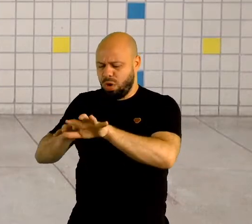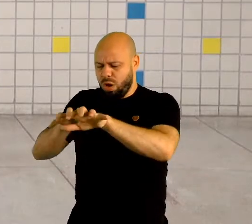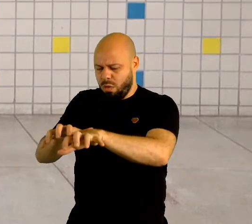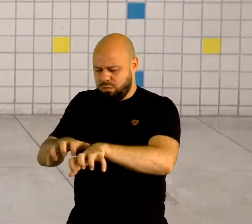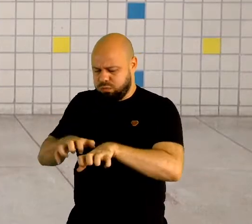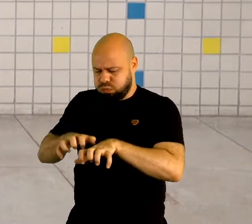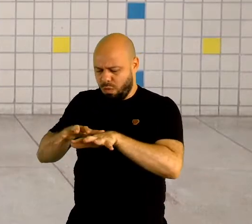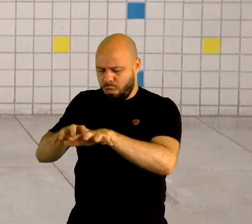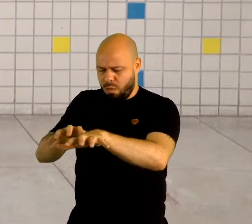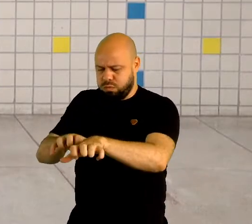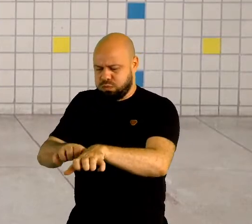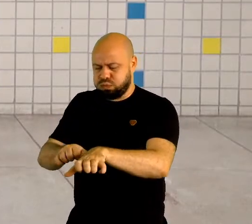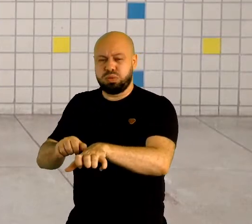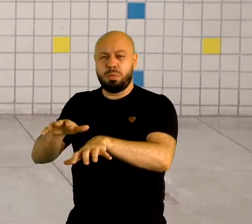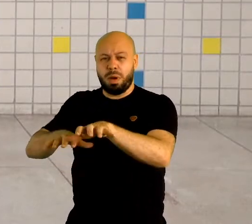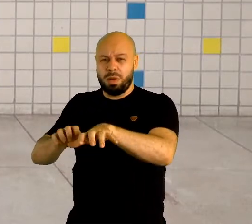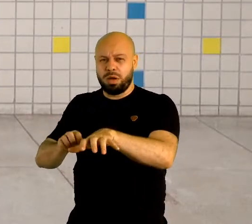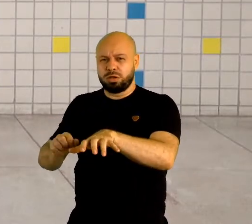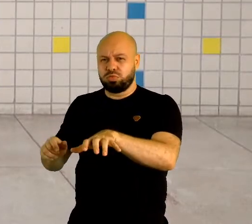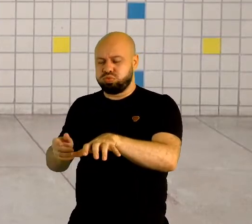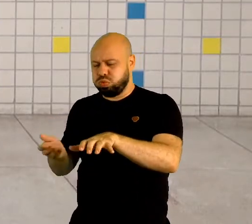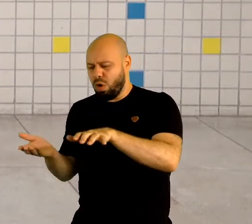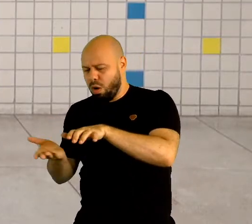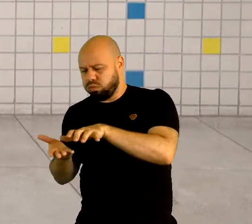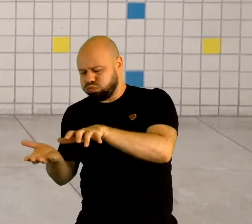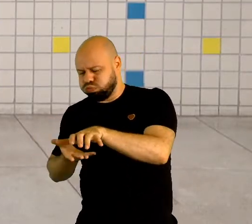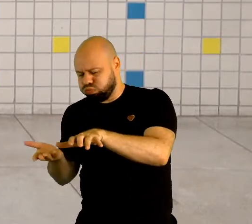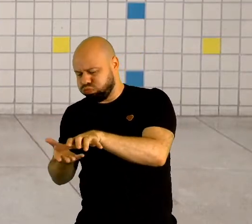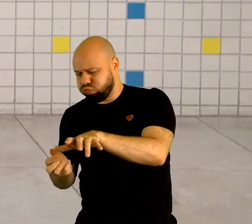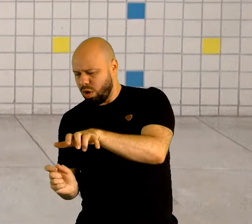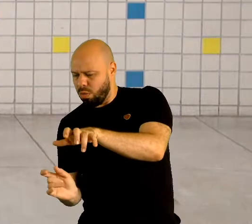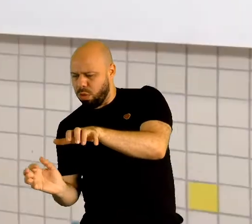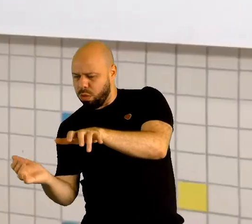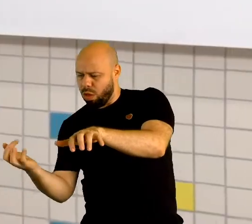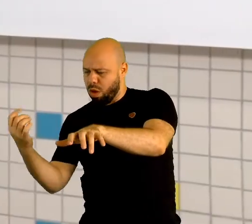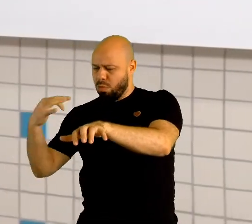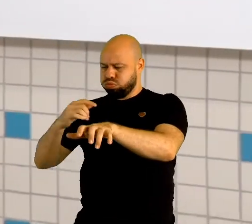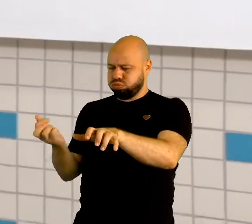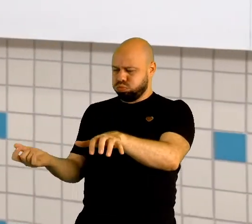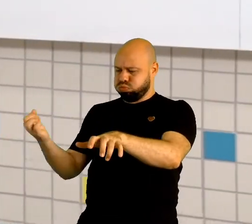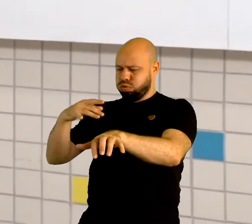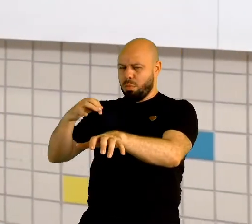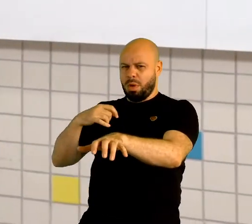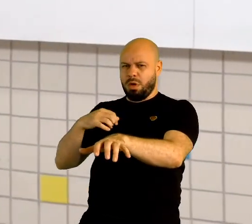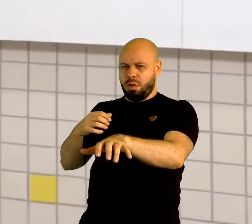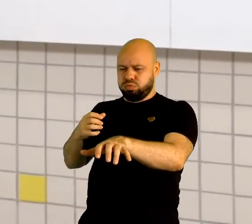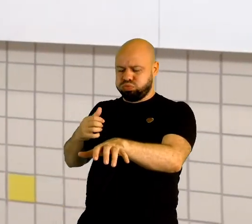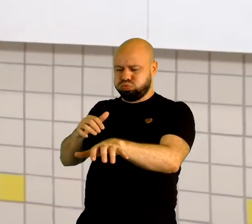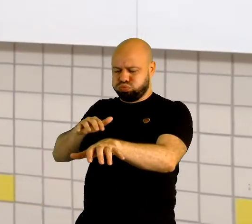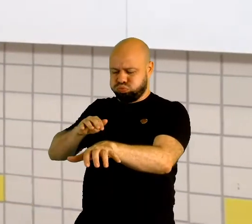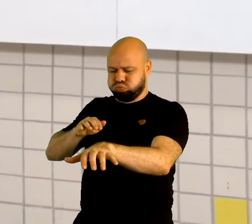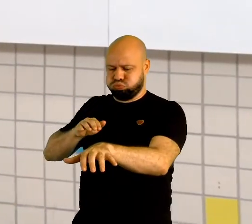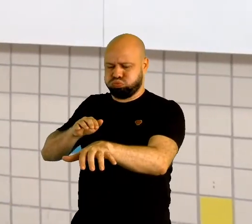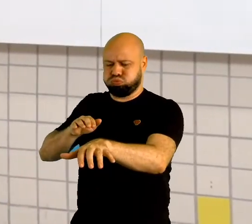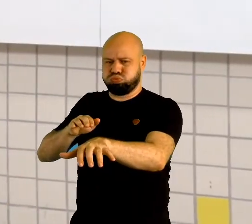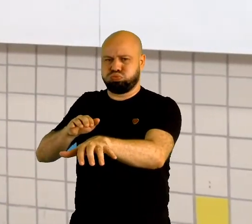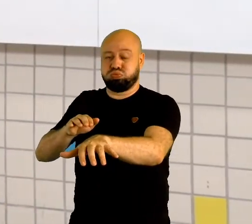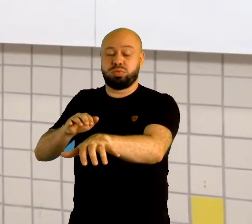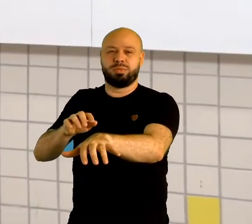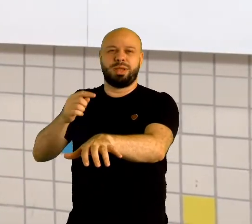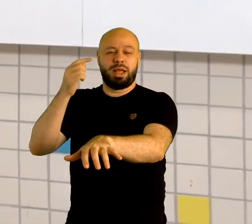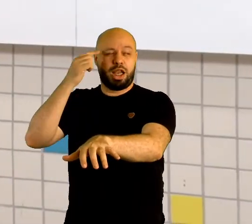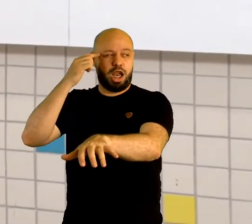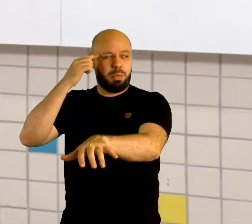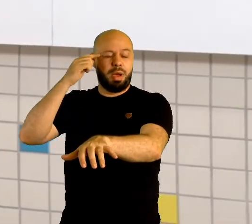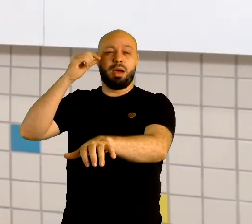obra qualificada. E a gente fala também que a agricultura moderna, ela diminuiu e ela